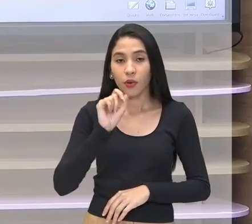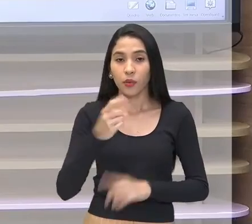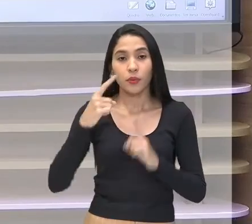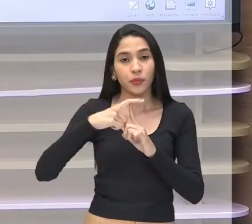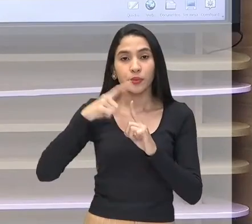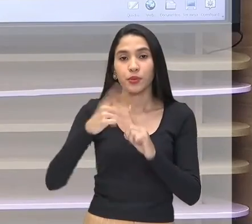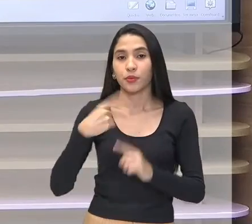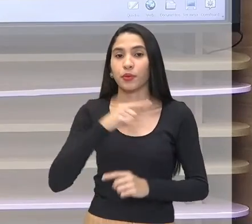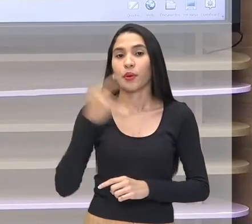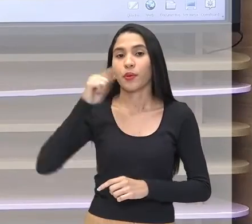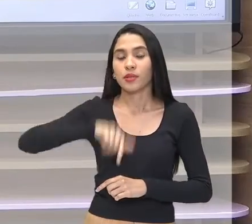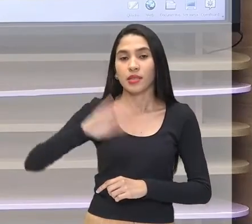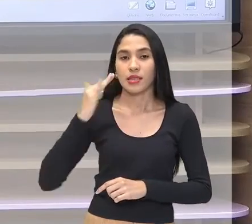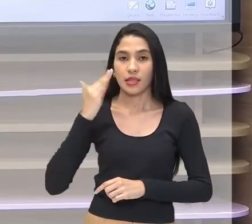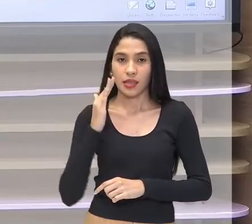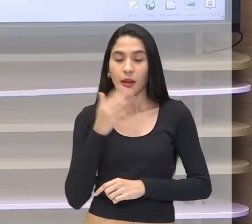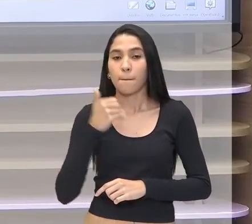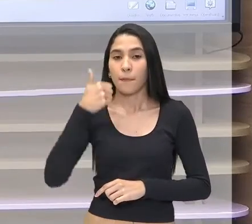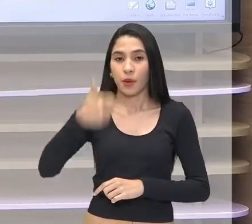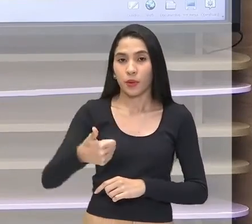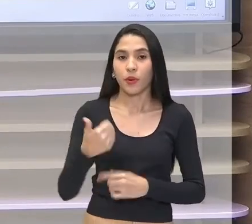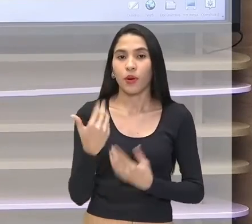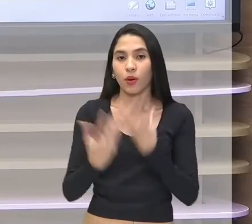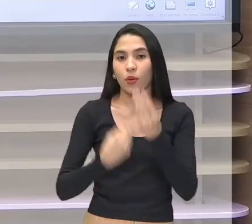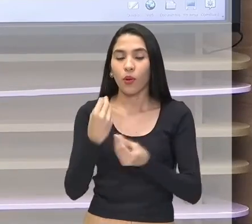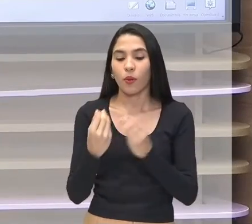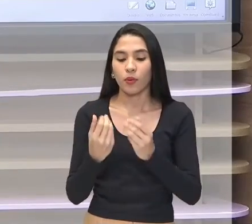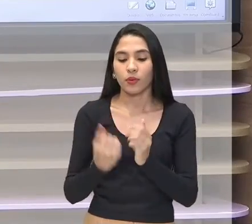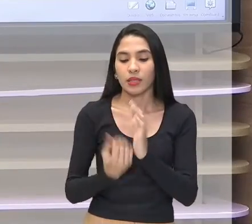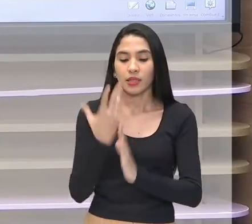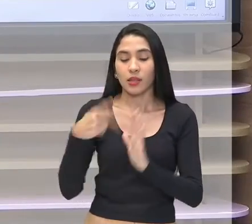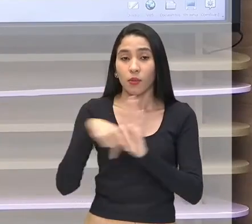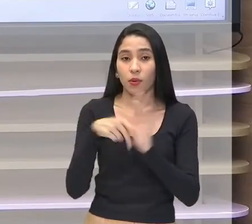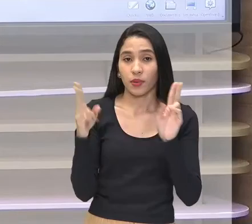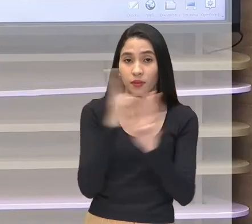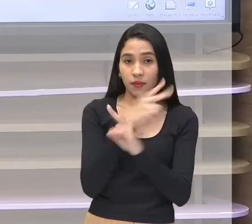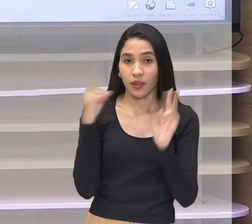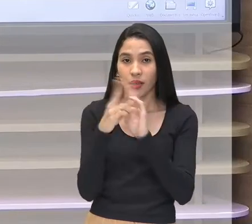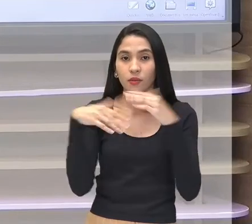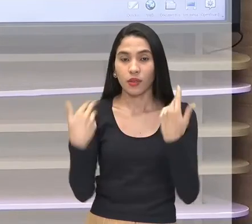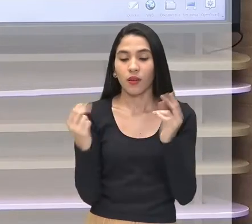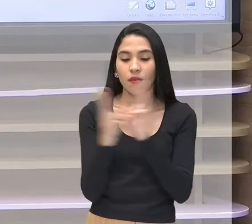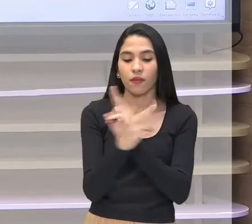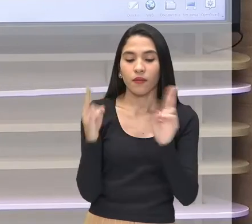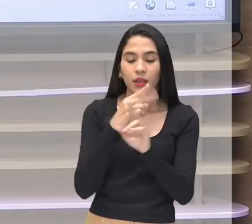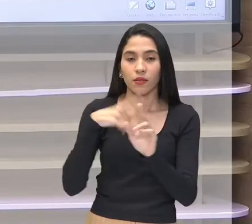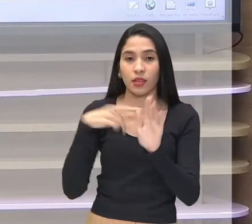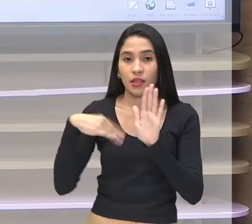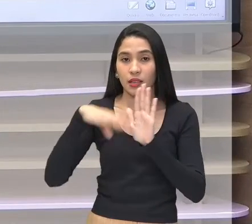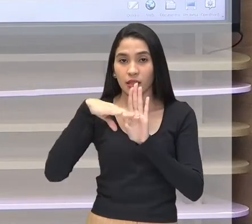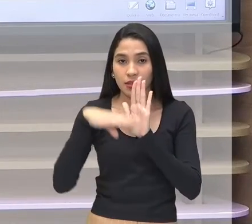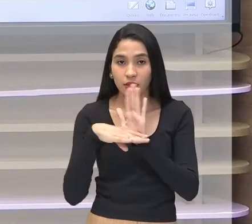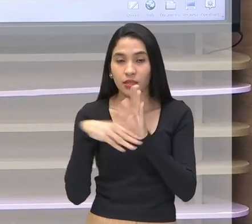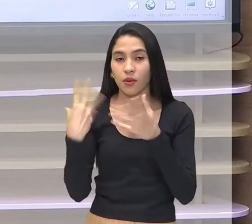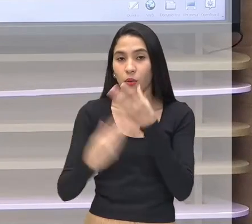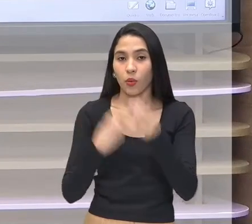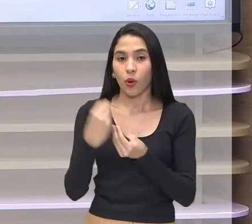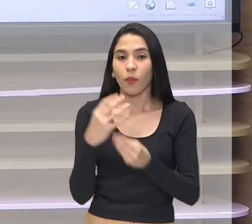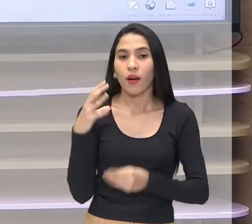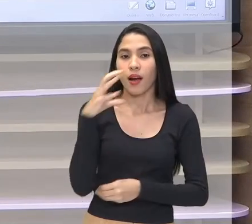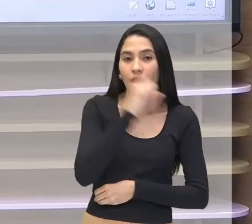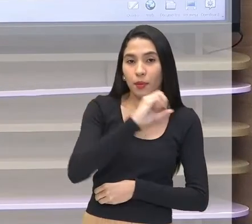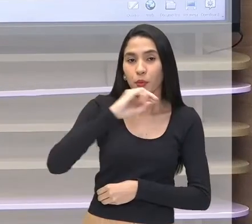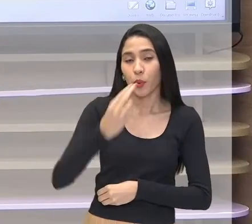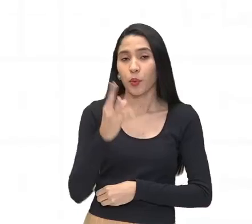para a gente entender melhor sobre a formação dos ventos, né? Então, os ventos, eles são classificados de acordo com a